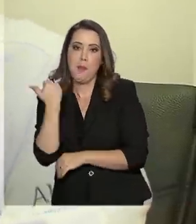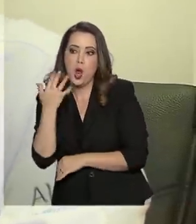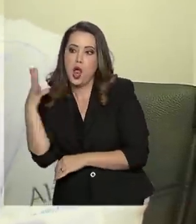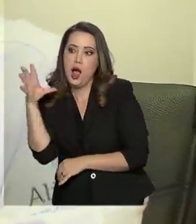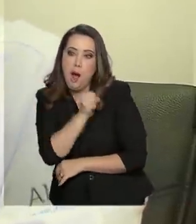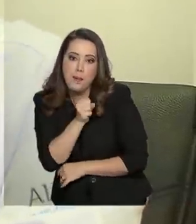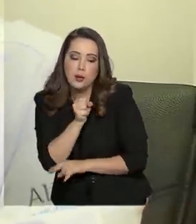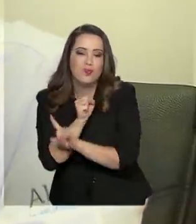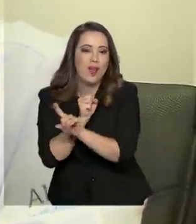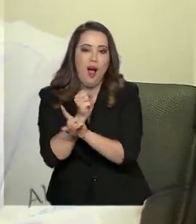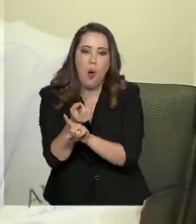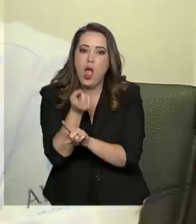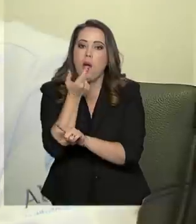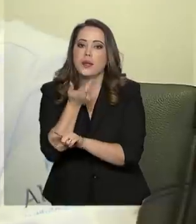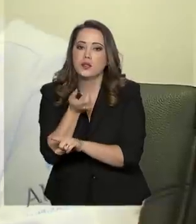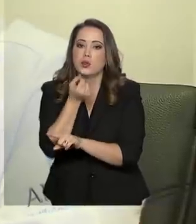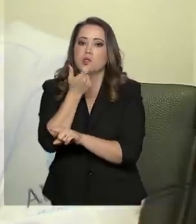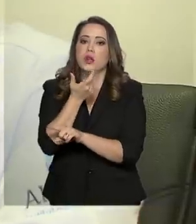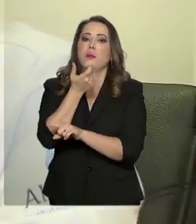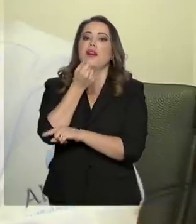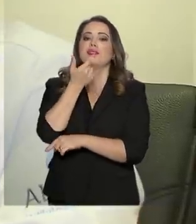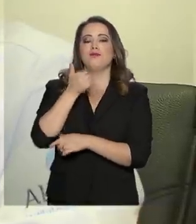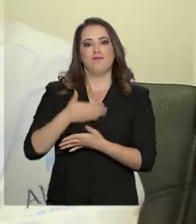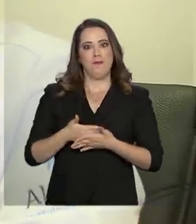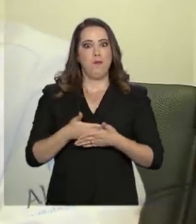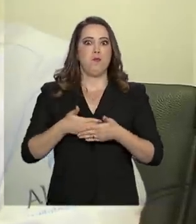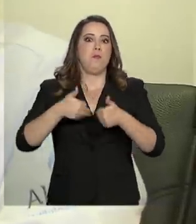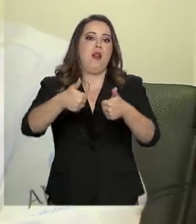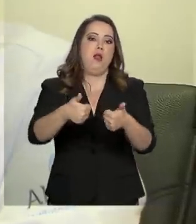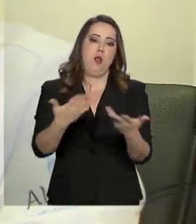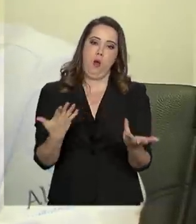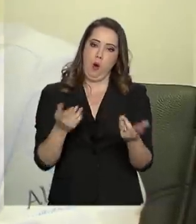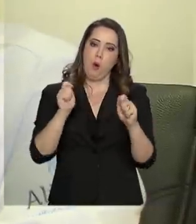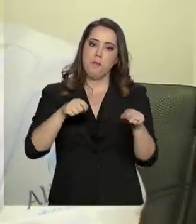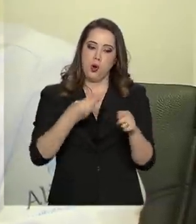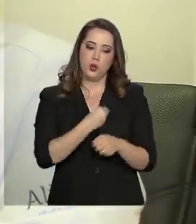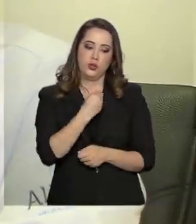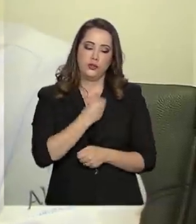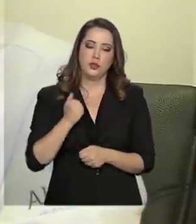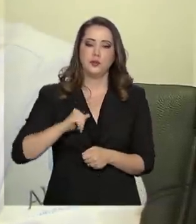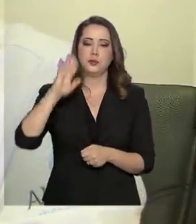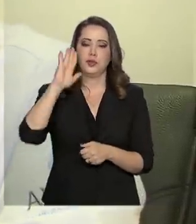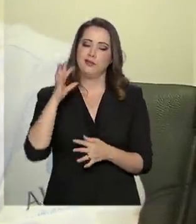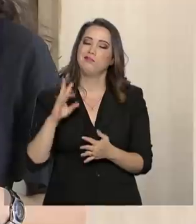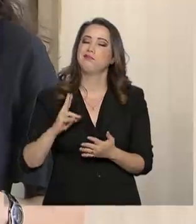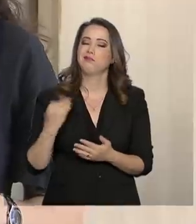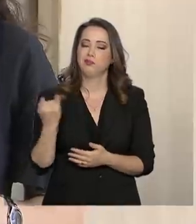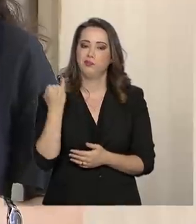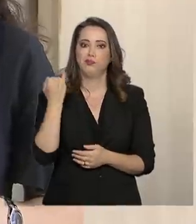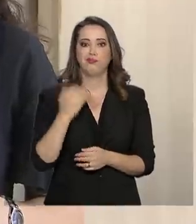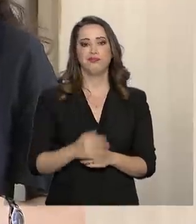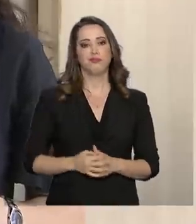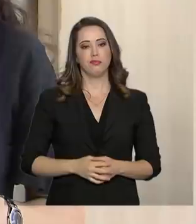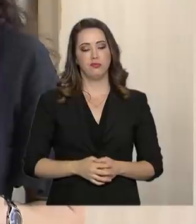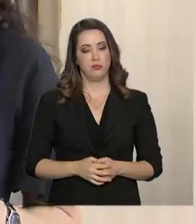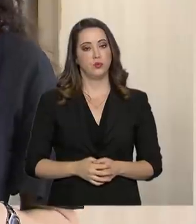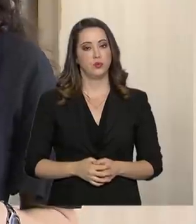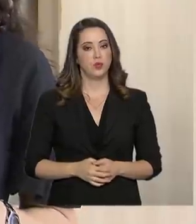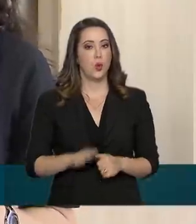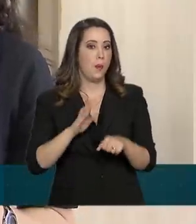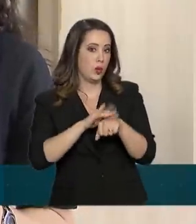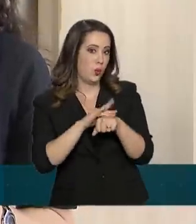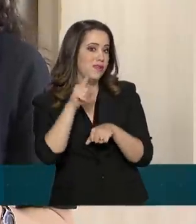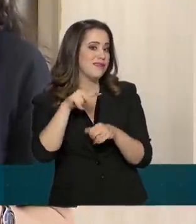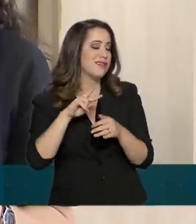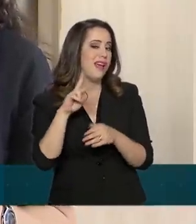com o acesso a esse tratamento pode ter uma resposta klink é muito importante aumentar a sobrevida qualidade de forma significativa uma doença considerada rara